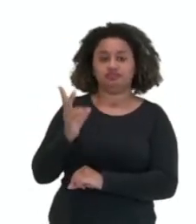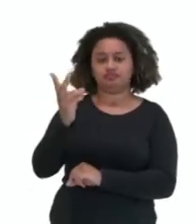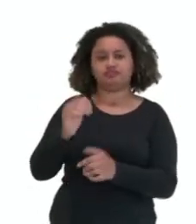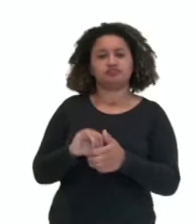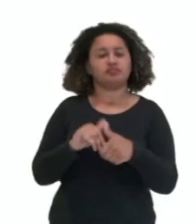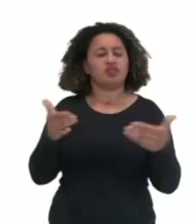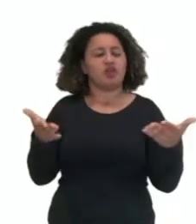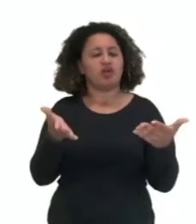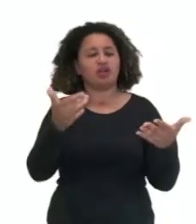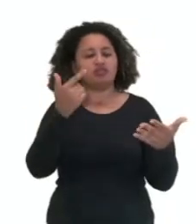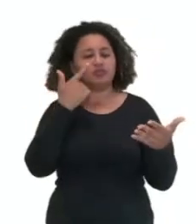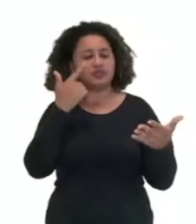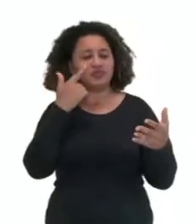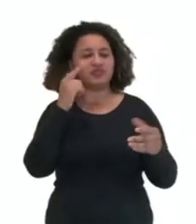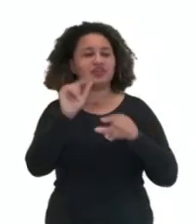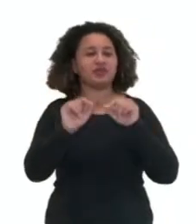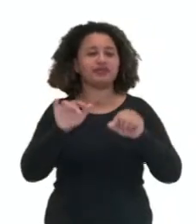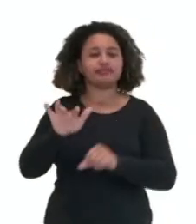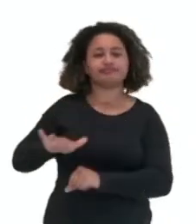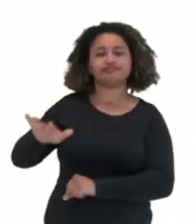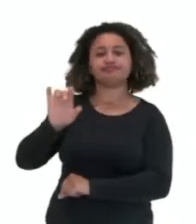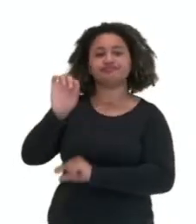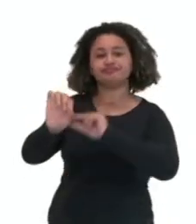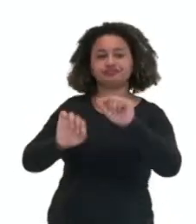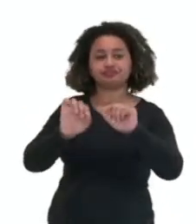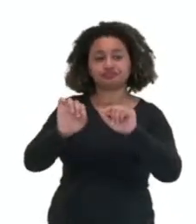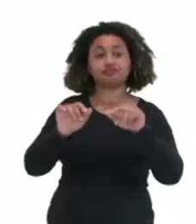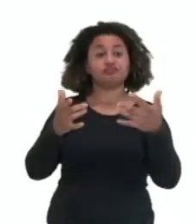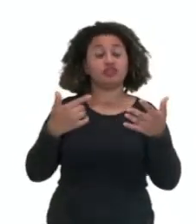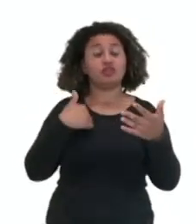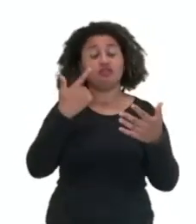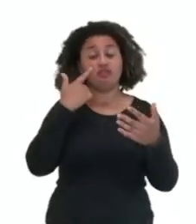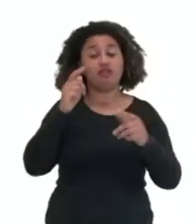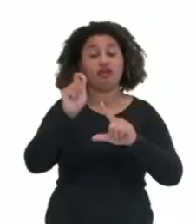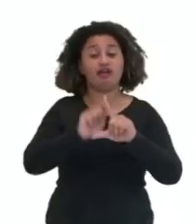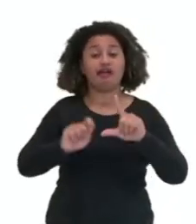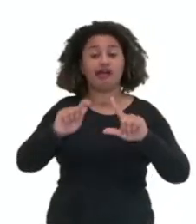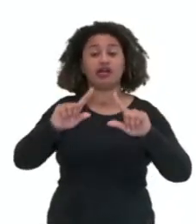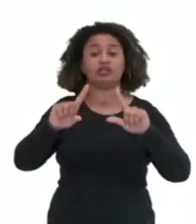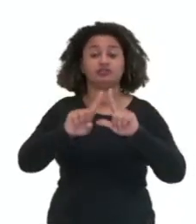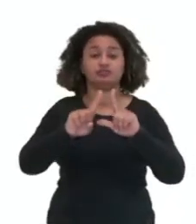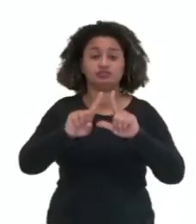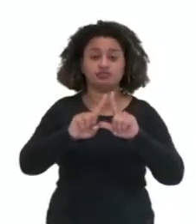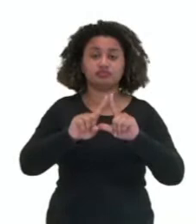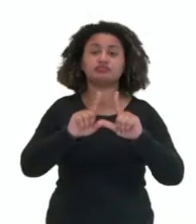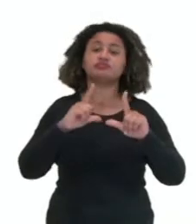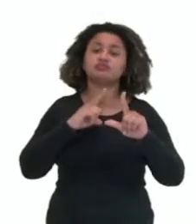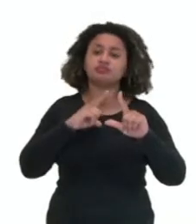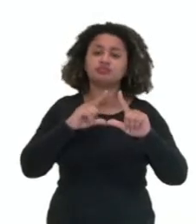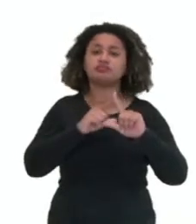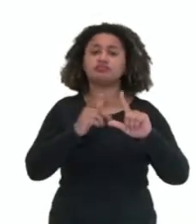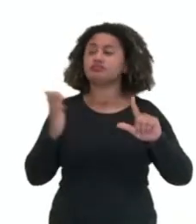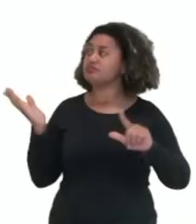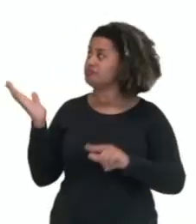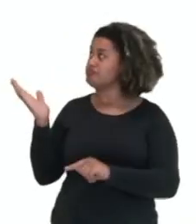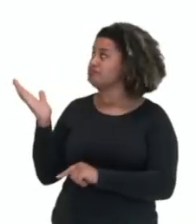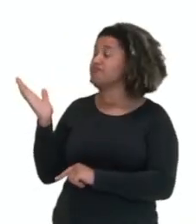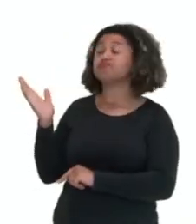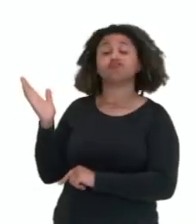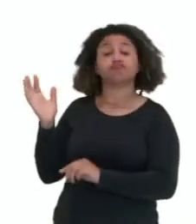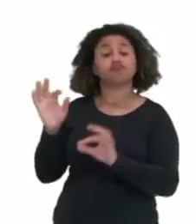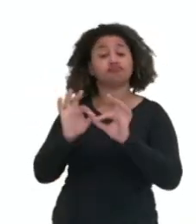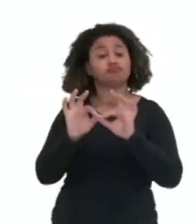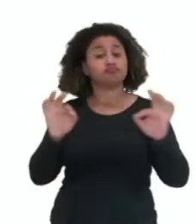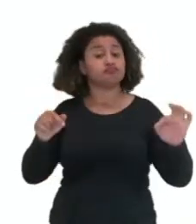então acompanhar a seguinte situação. Determine a área do triângulo a seguir, considerando que a sua base vale